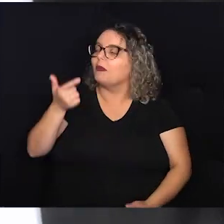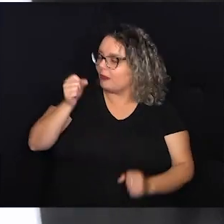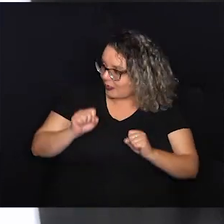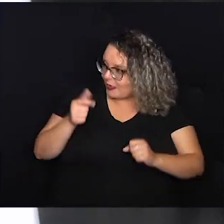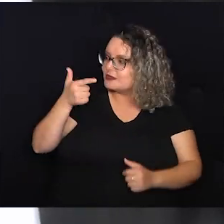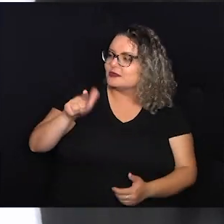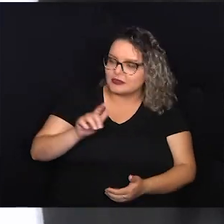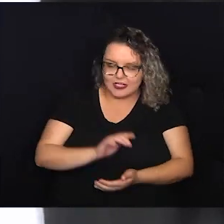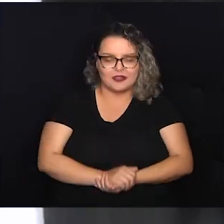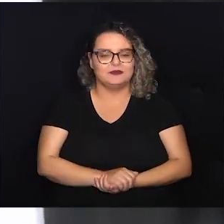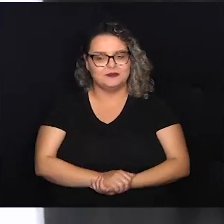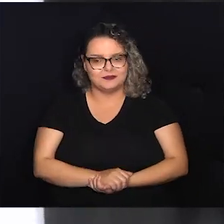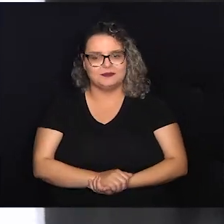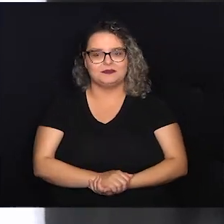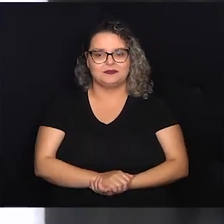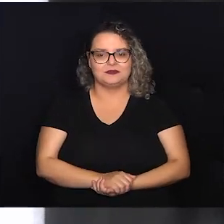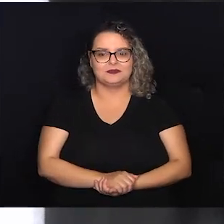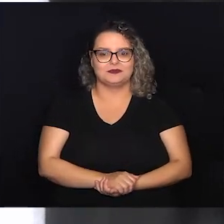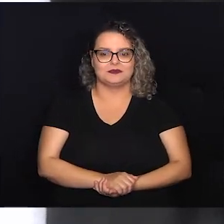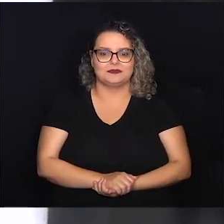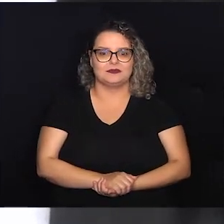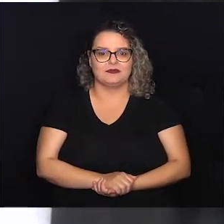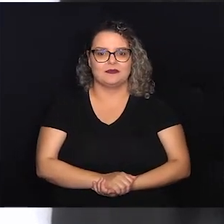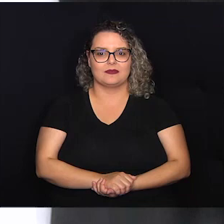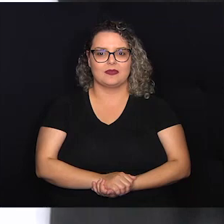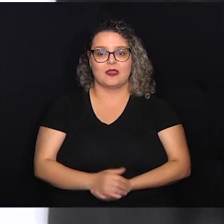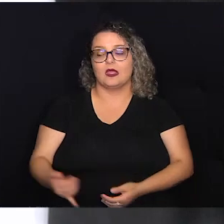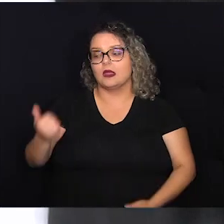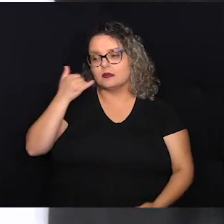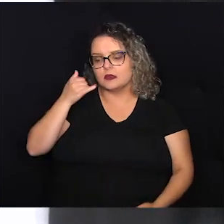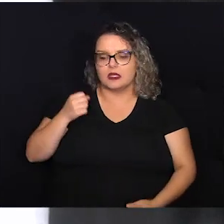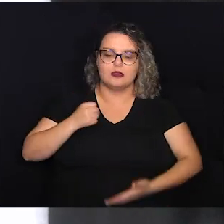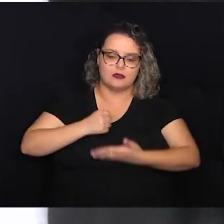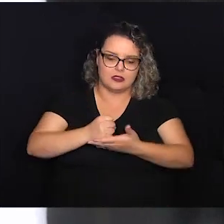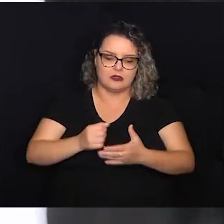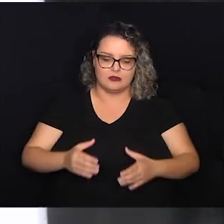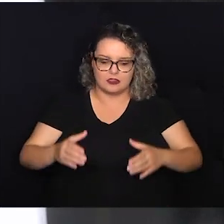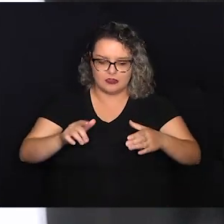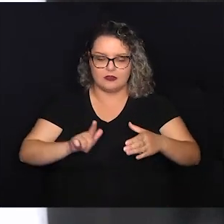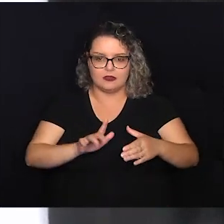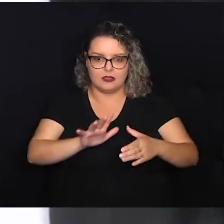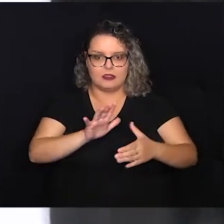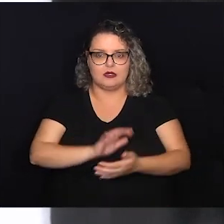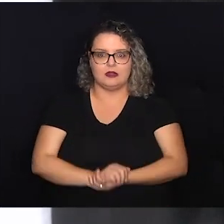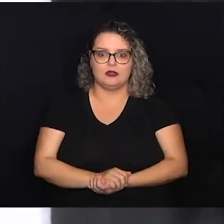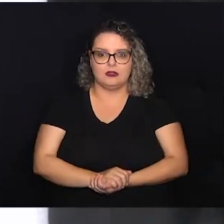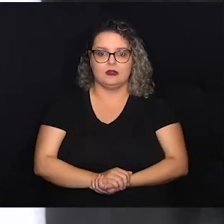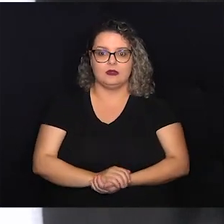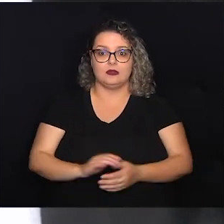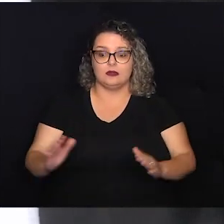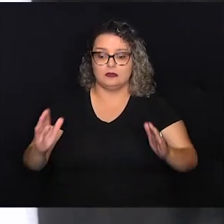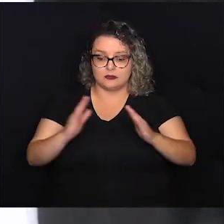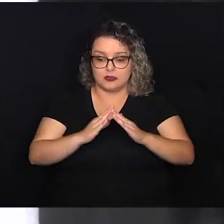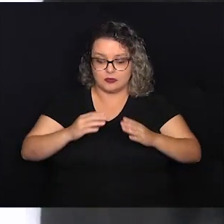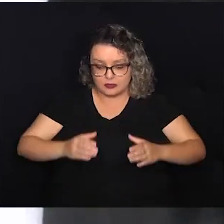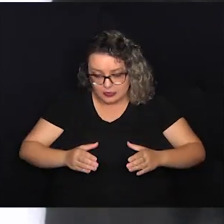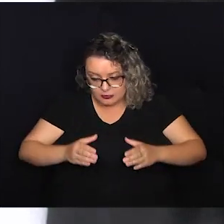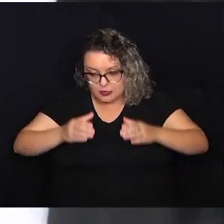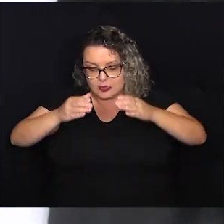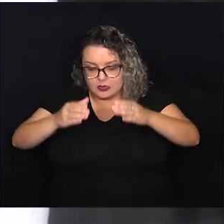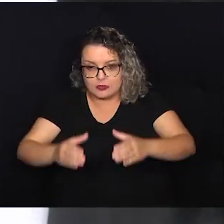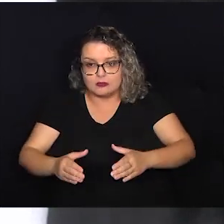Mirna, eu levava, as pessoas me ligavam e eu levava um botijão de gás. Quando eu chegava, que eu entrava dentro da casa da